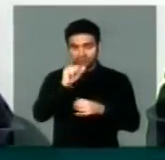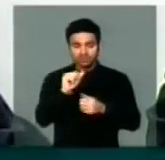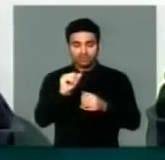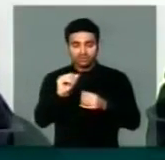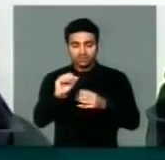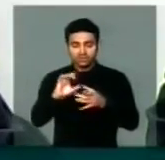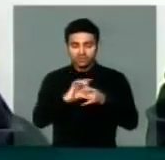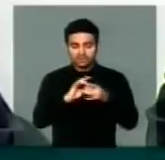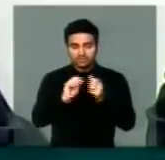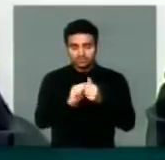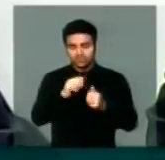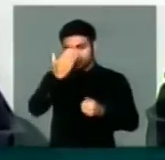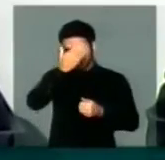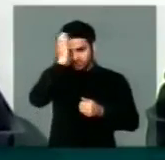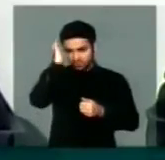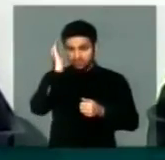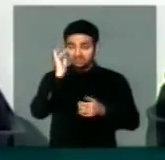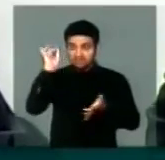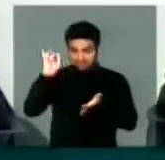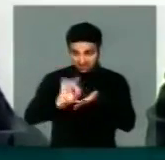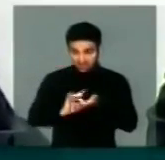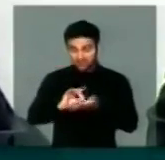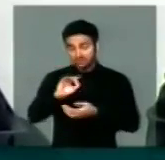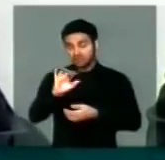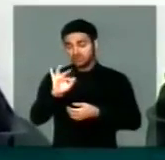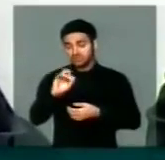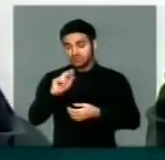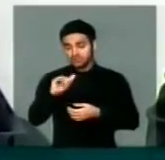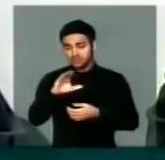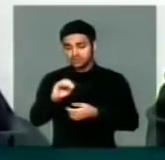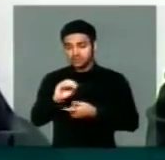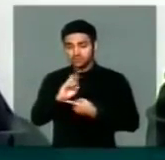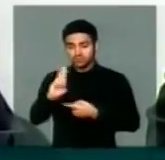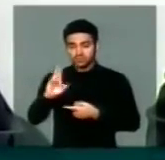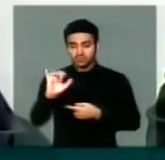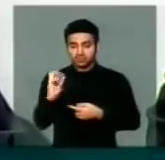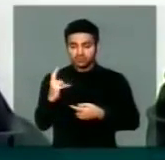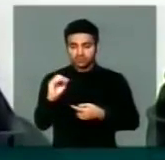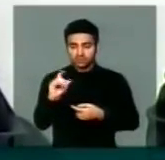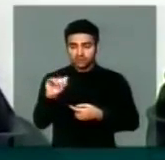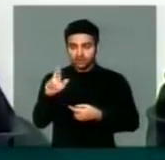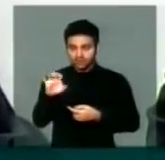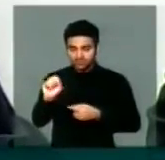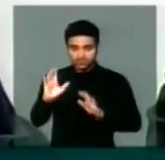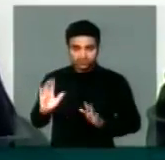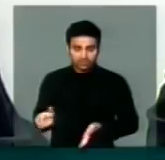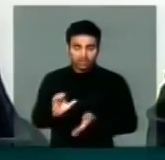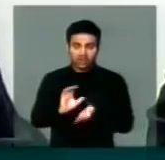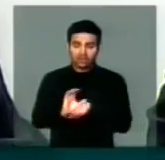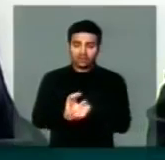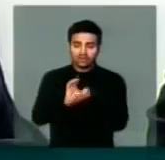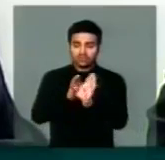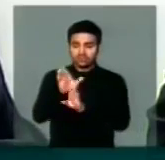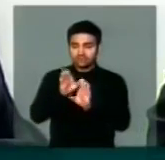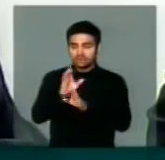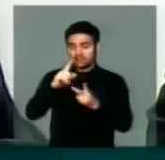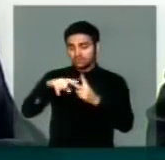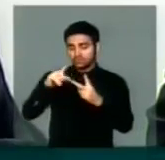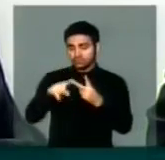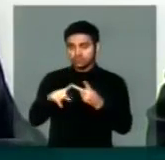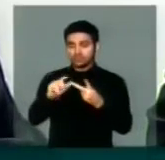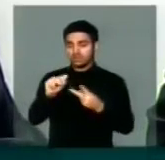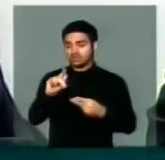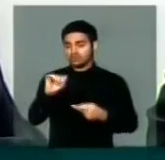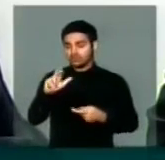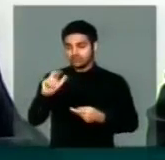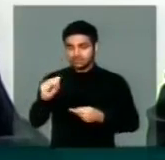Cunha. Realmente, Francisco José dos Reis, conhecido como Chico Reis, foi conselheiro em 2 agências reguladoras por indicação de Jorge